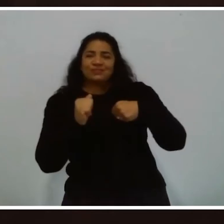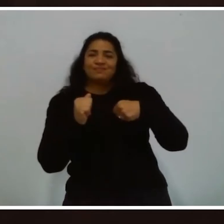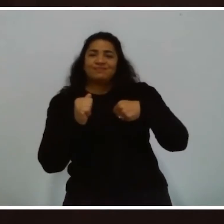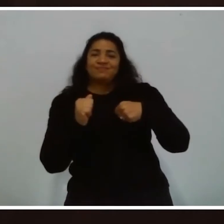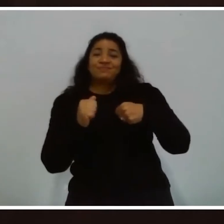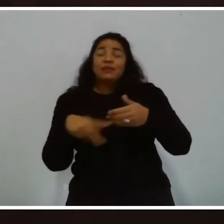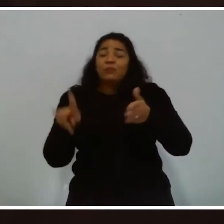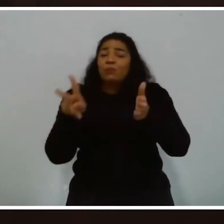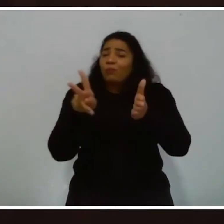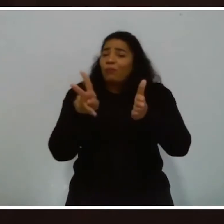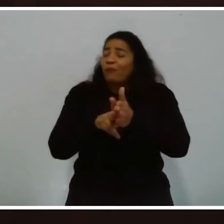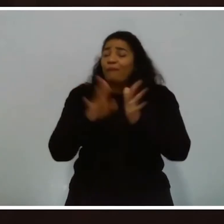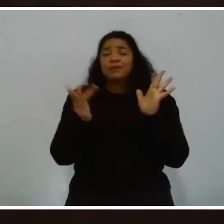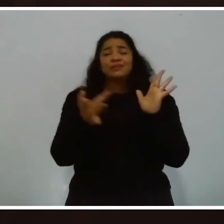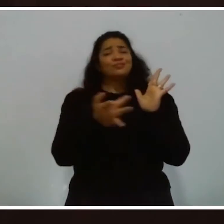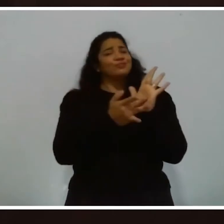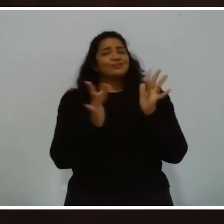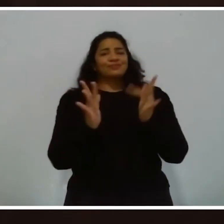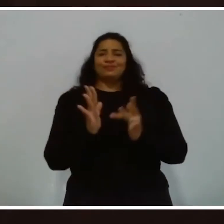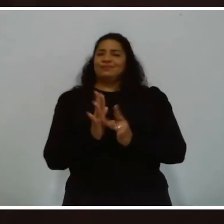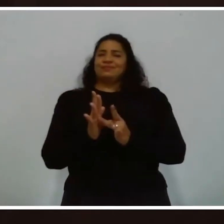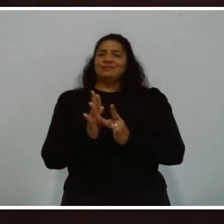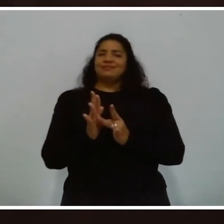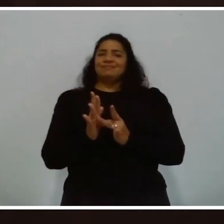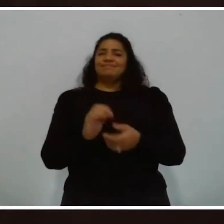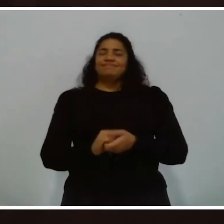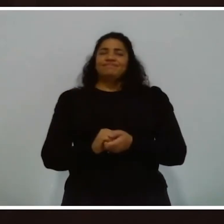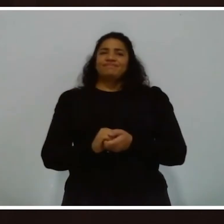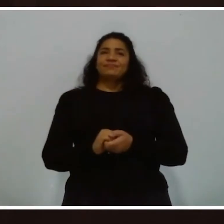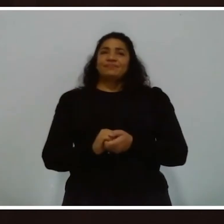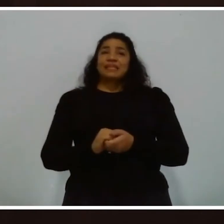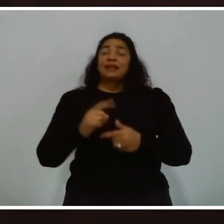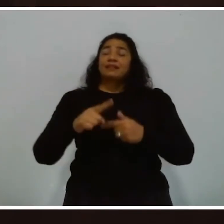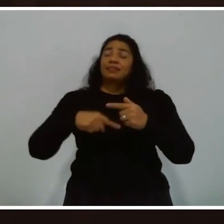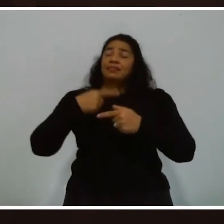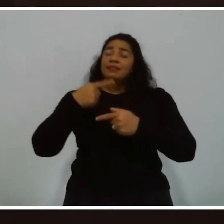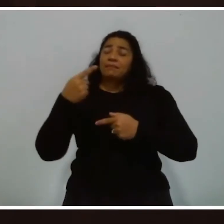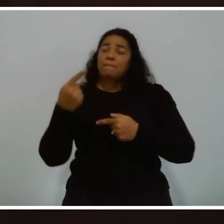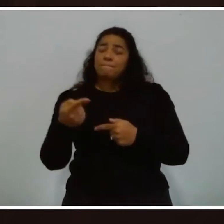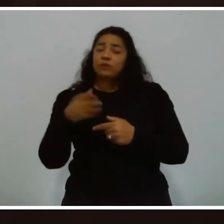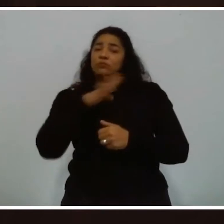morrer, ressuscitar, Ele voltaria para eles, como outro